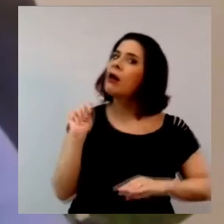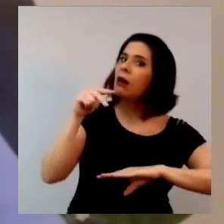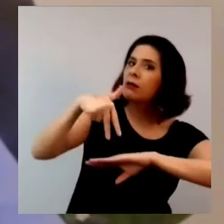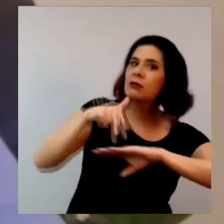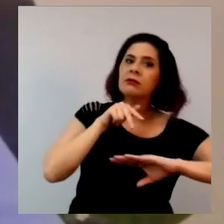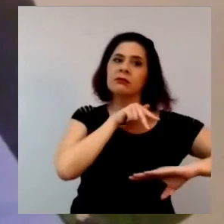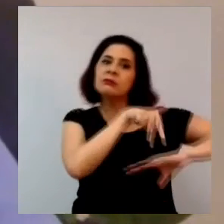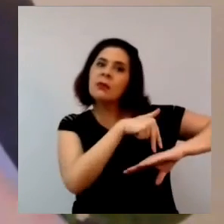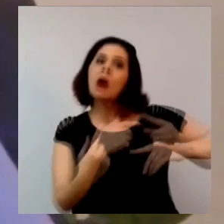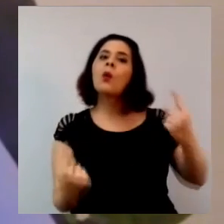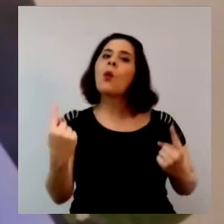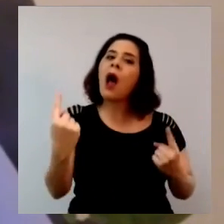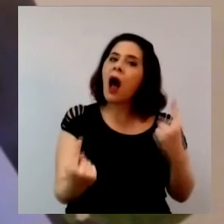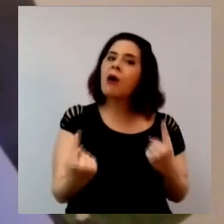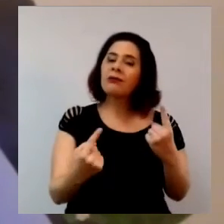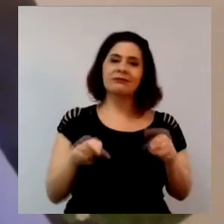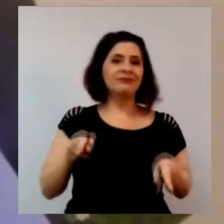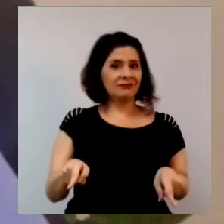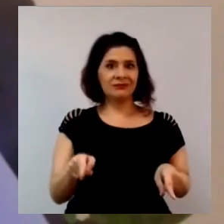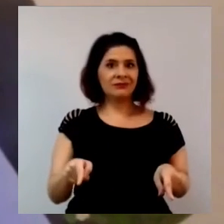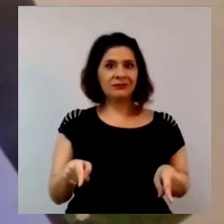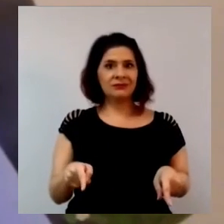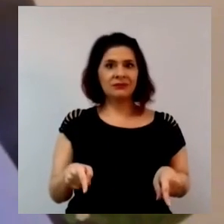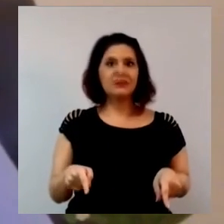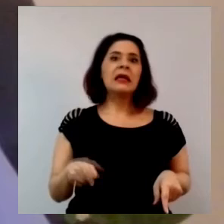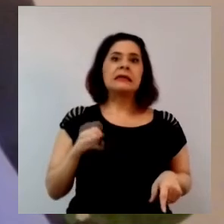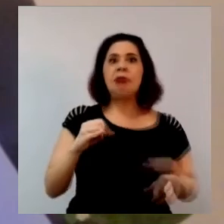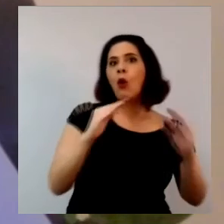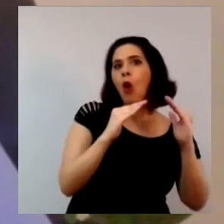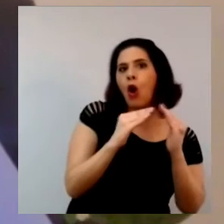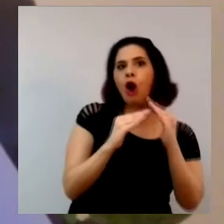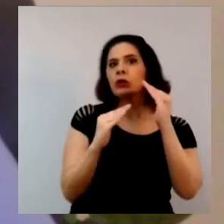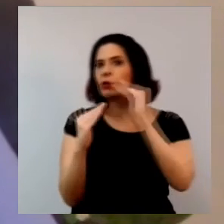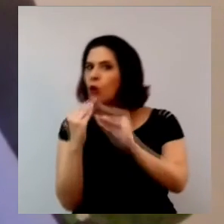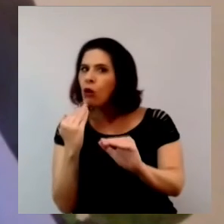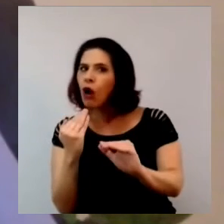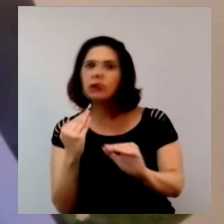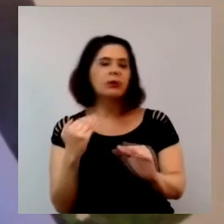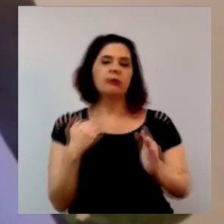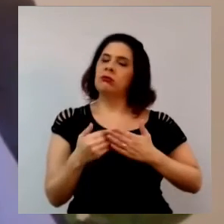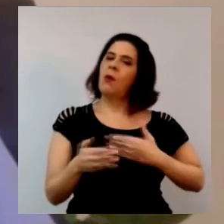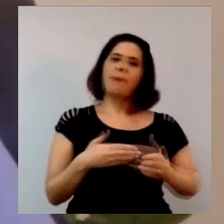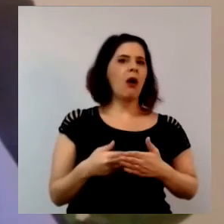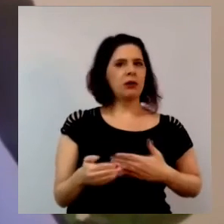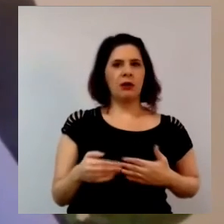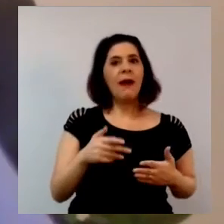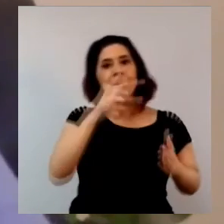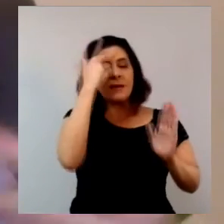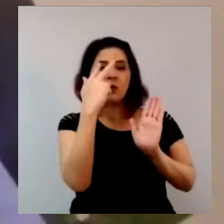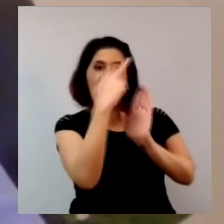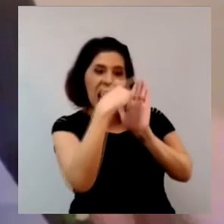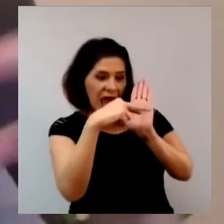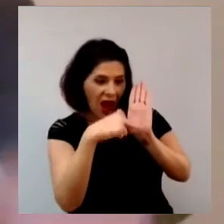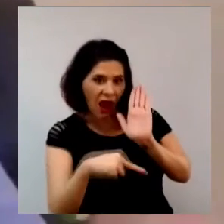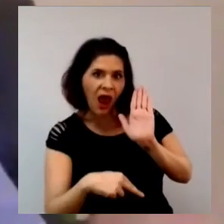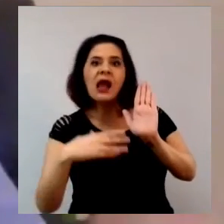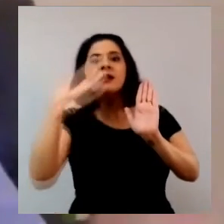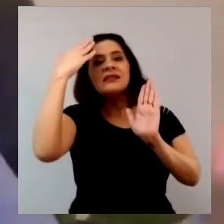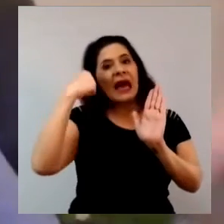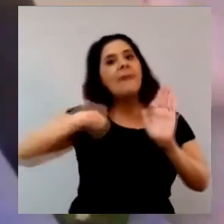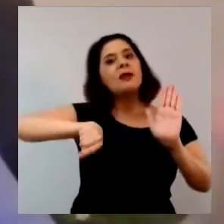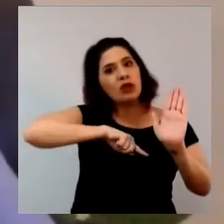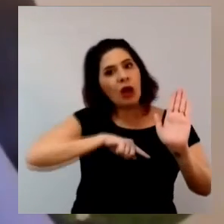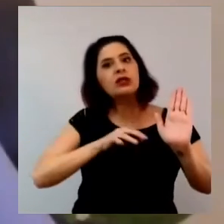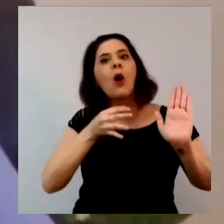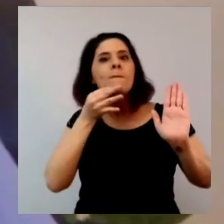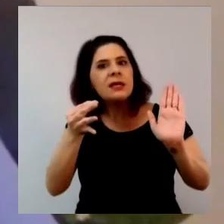não interessa para o leitor se eu concordo com aquilo ou não. Interessa para o nosso leitor o compromisso que a gente tem em trazer um outro lado que permita que o leitor